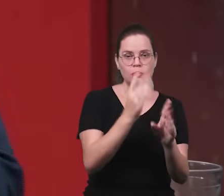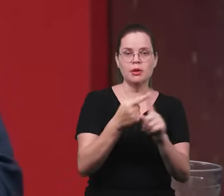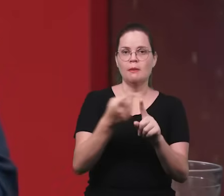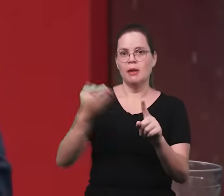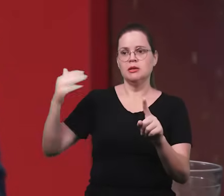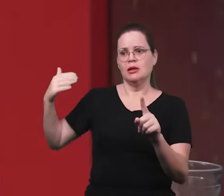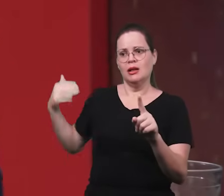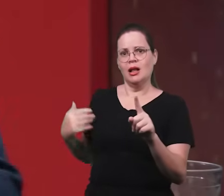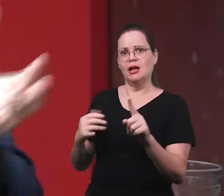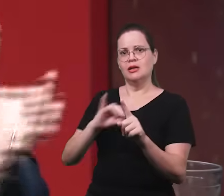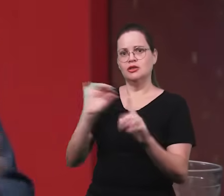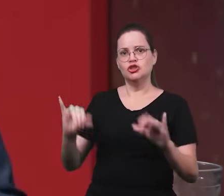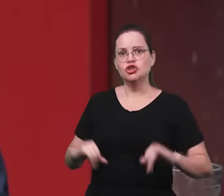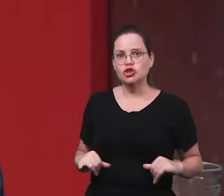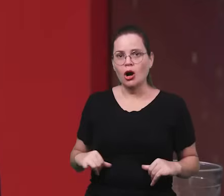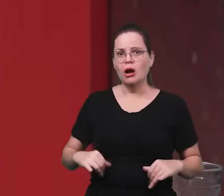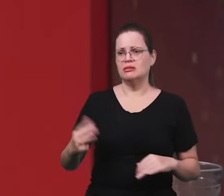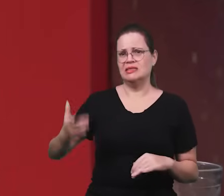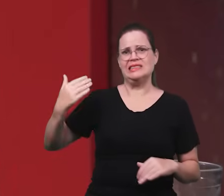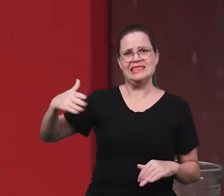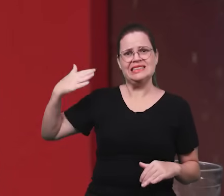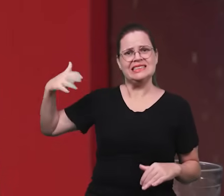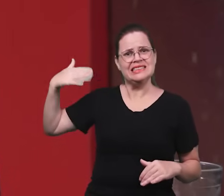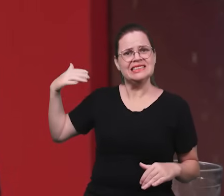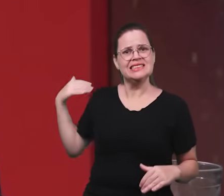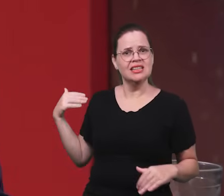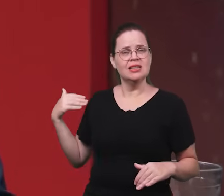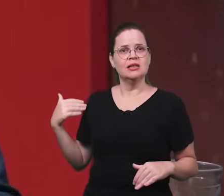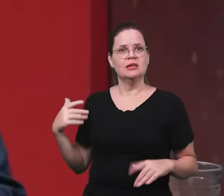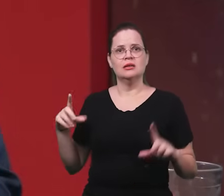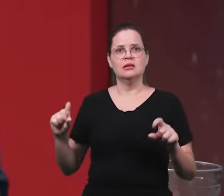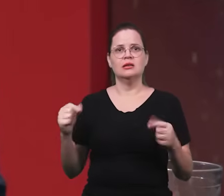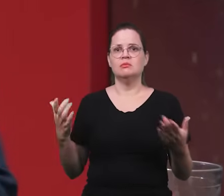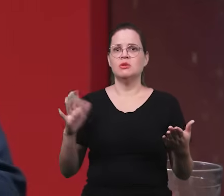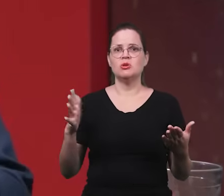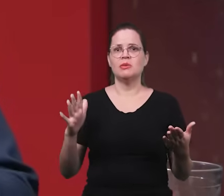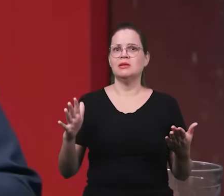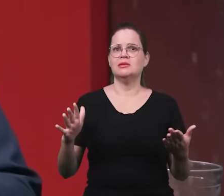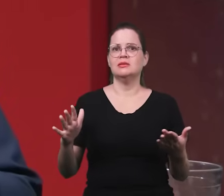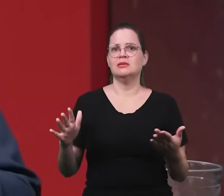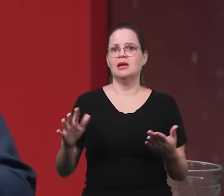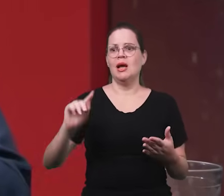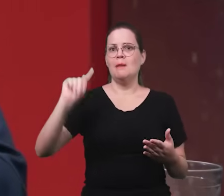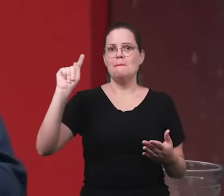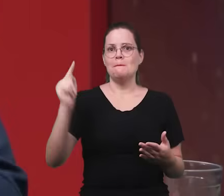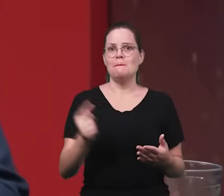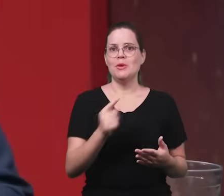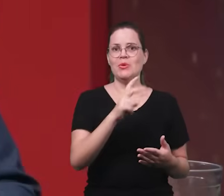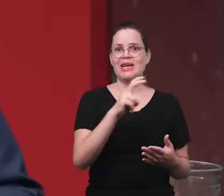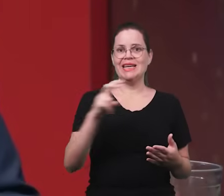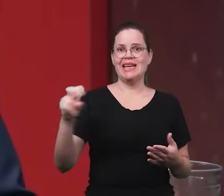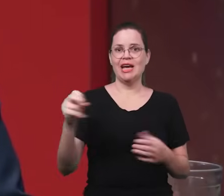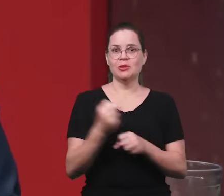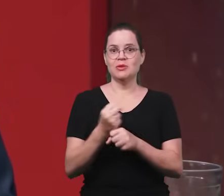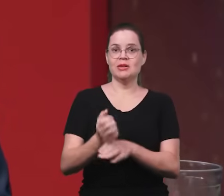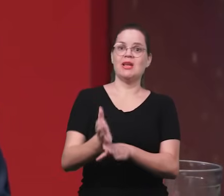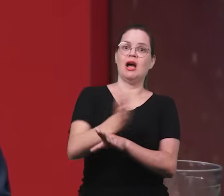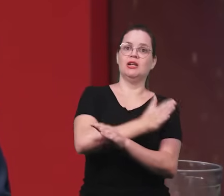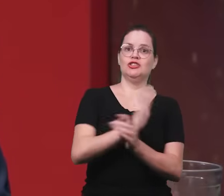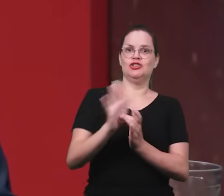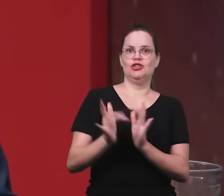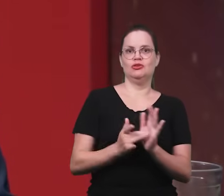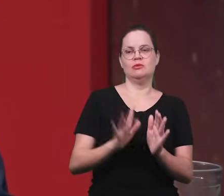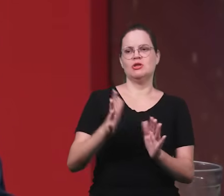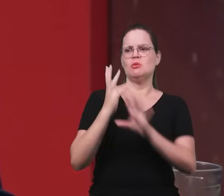programas passados, né? Nós tratamos sobre o livro de Jó também. Ele falou, Jó foi mais ou menos há 1.500 anos antes de